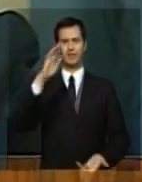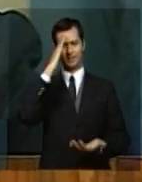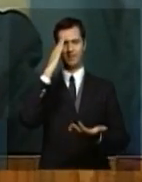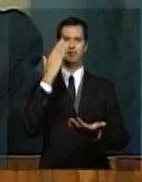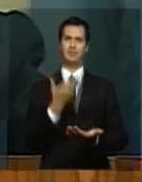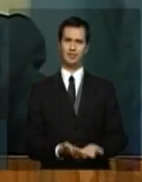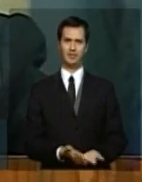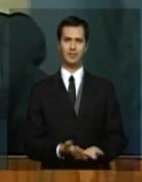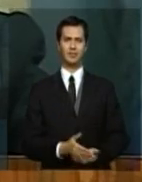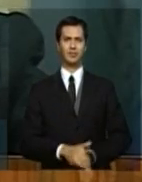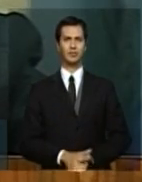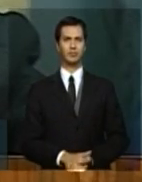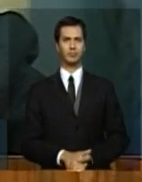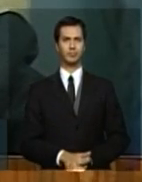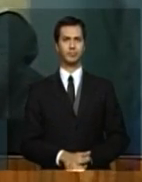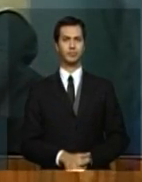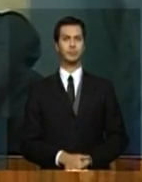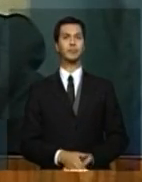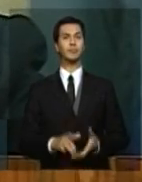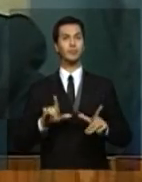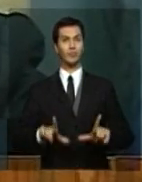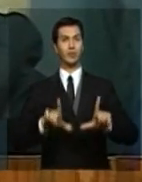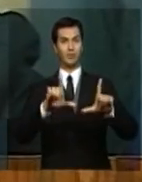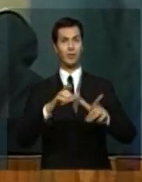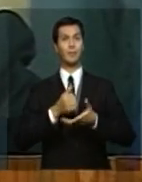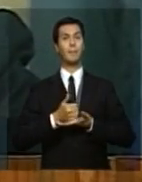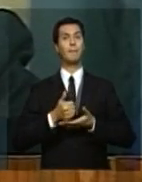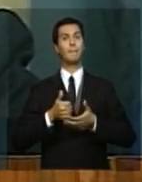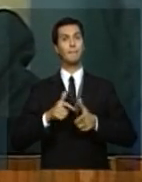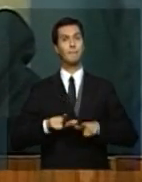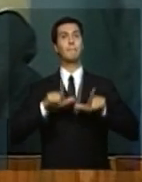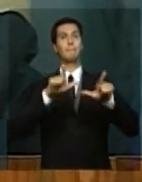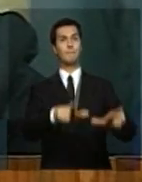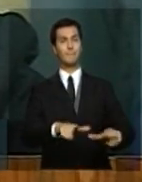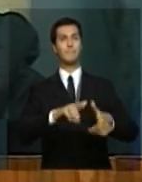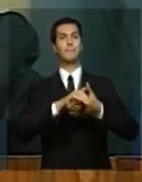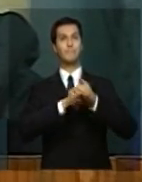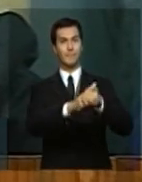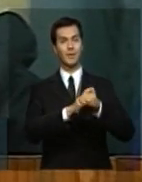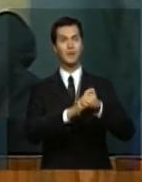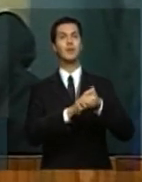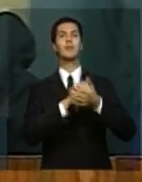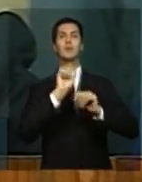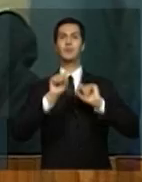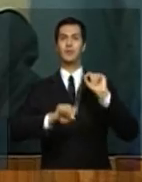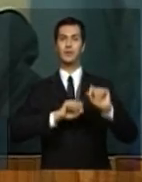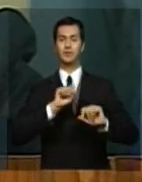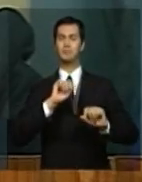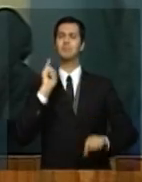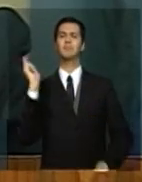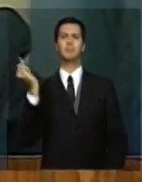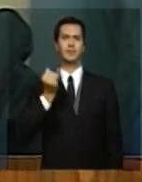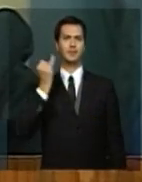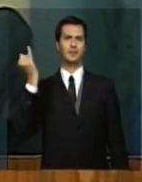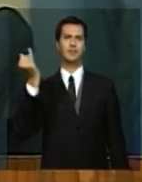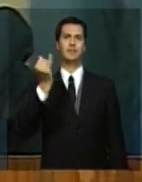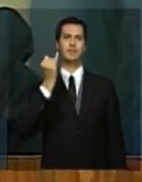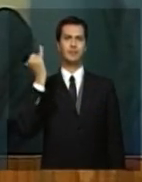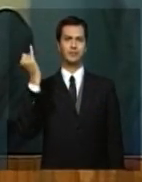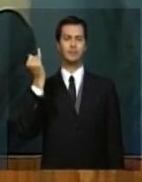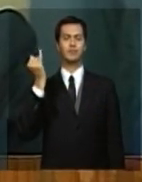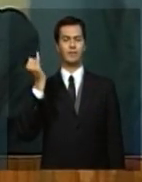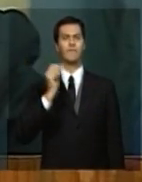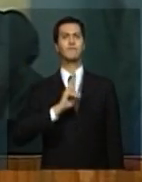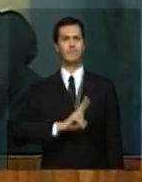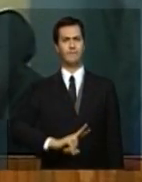certeza que este prêmio é muito importante e muito e